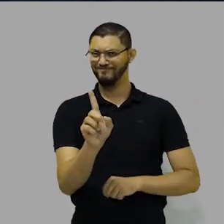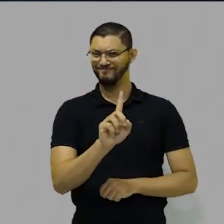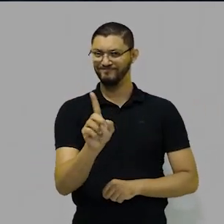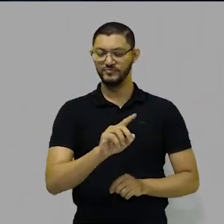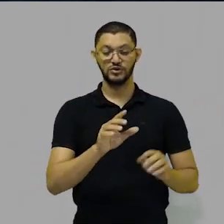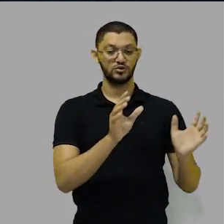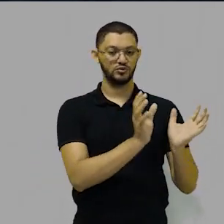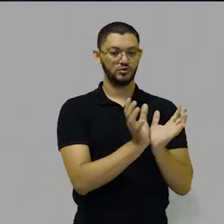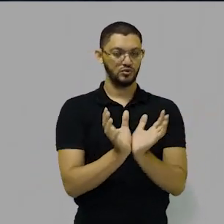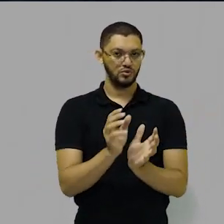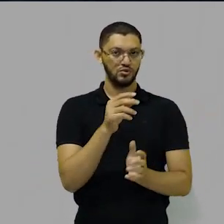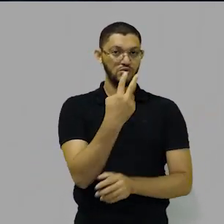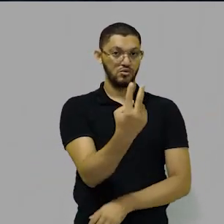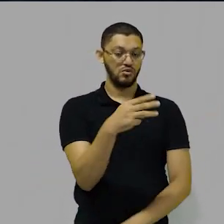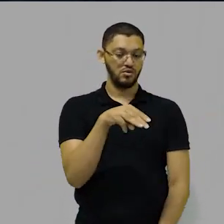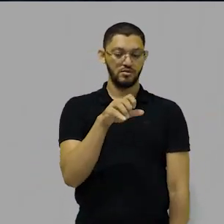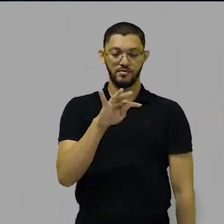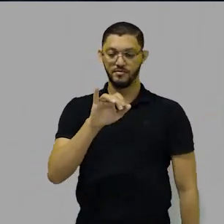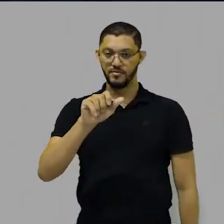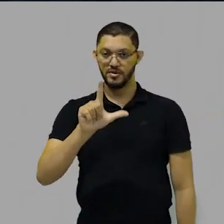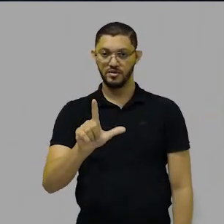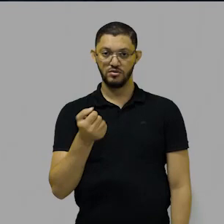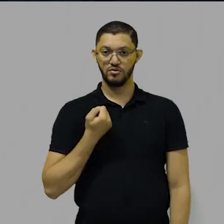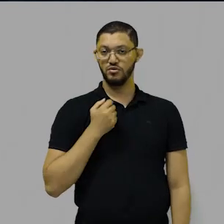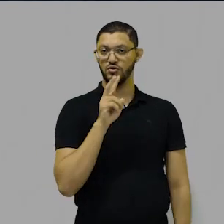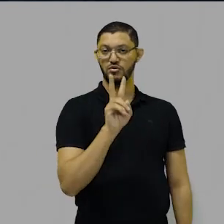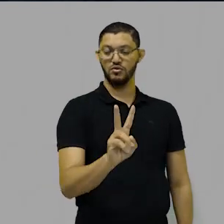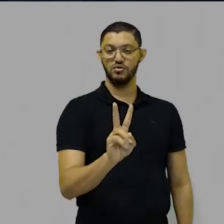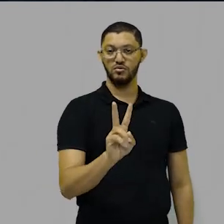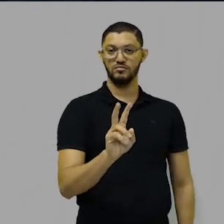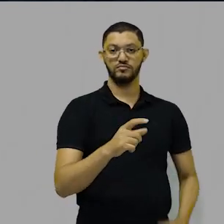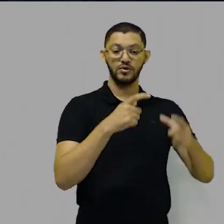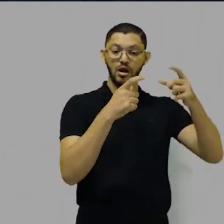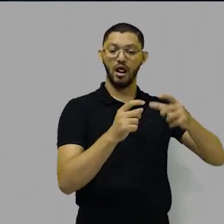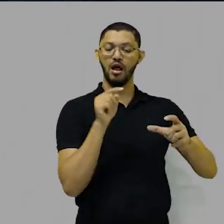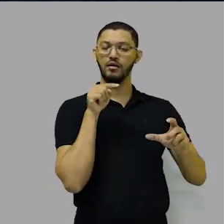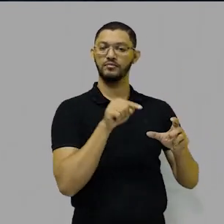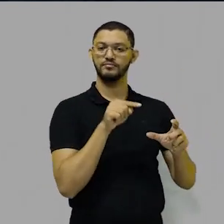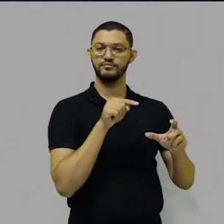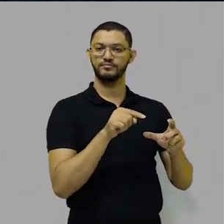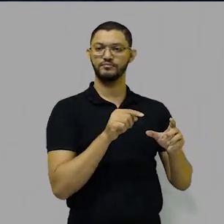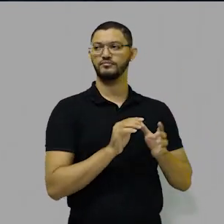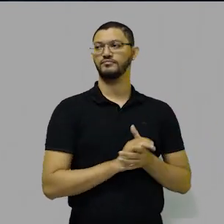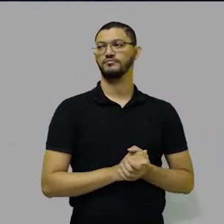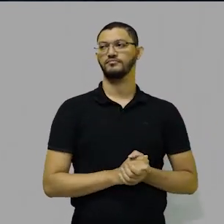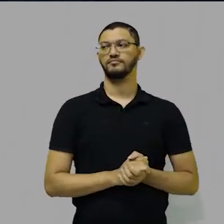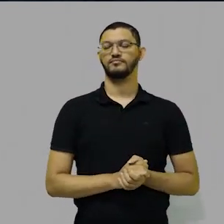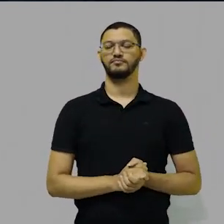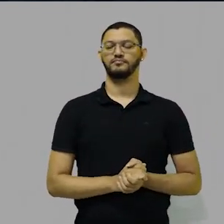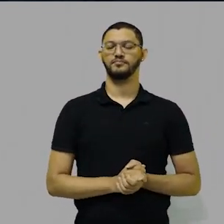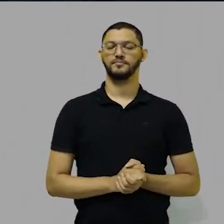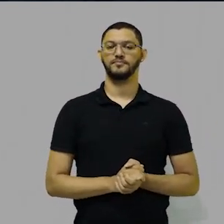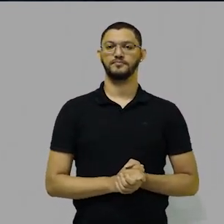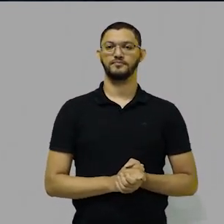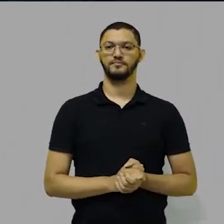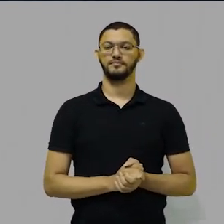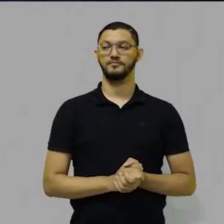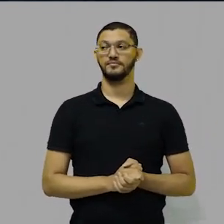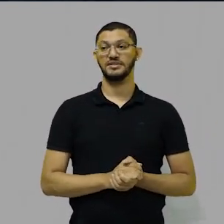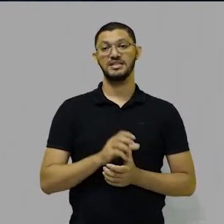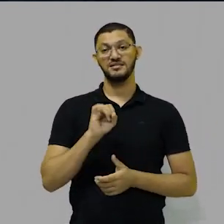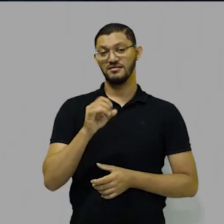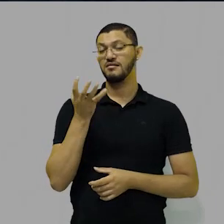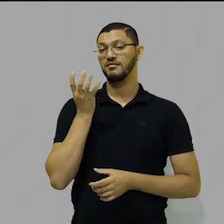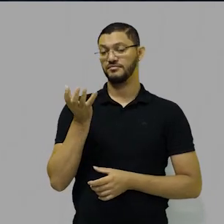O 2-metil, esse número 2, ele indica a localização do grupo metil. Se eu